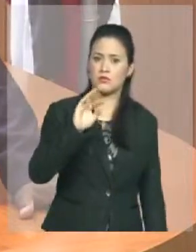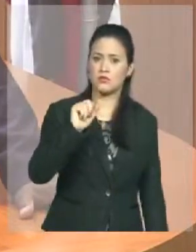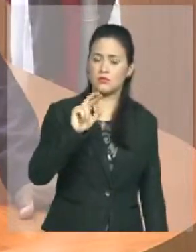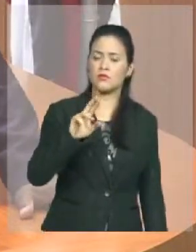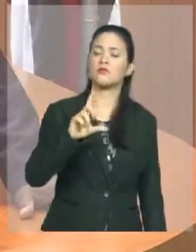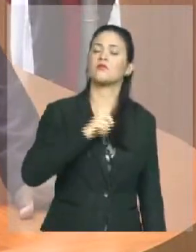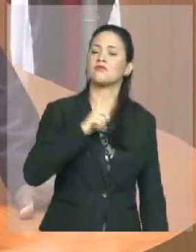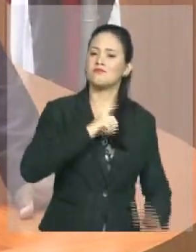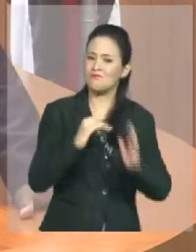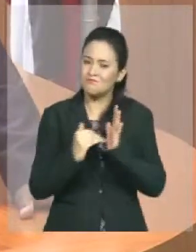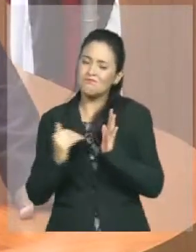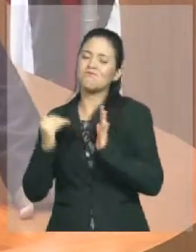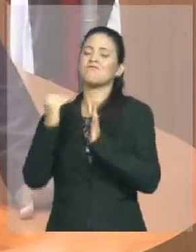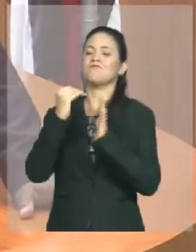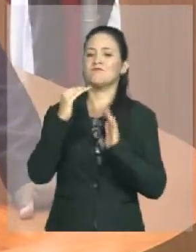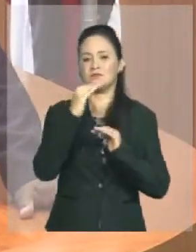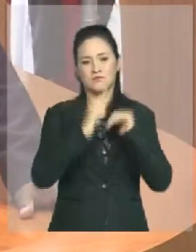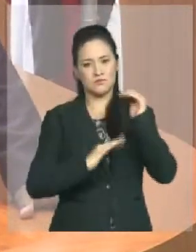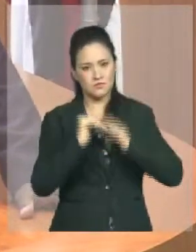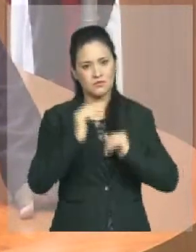é só o começo.